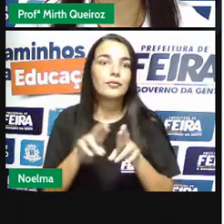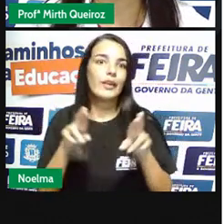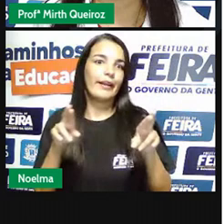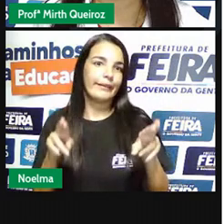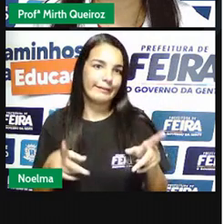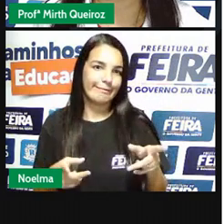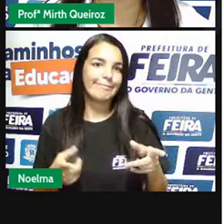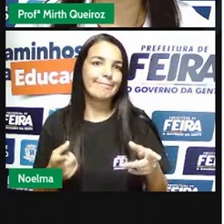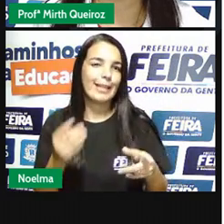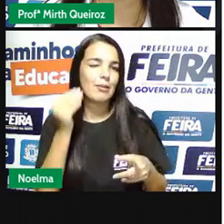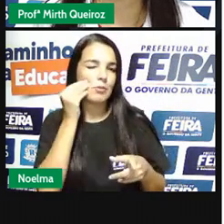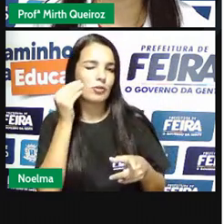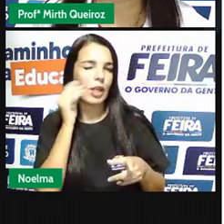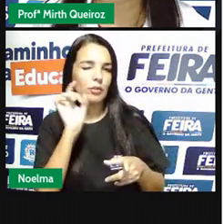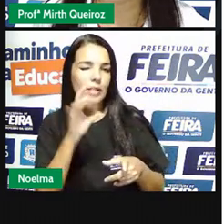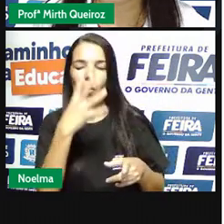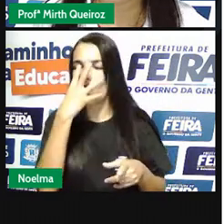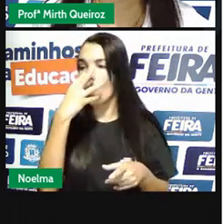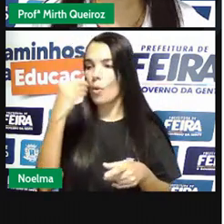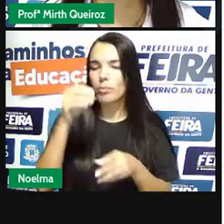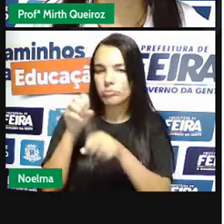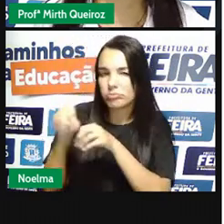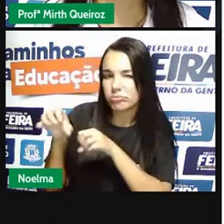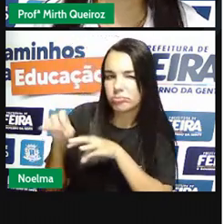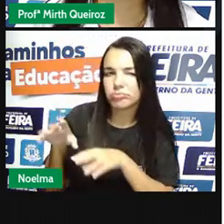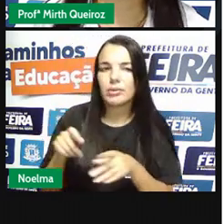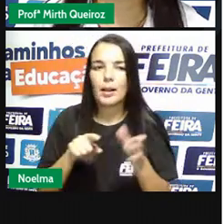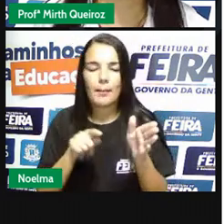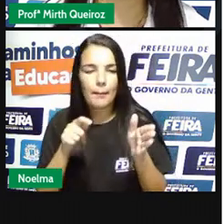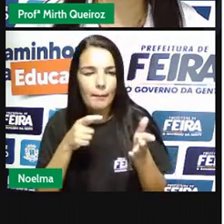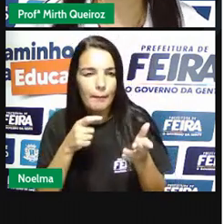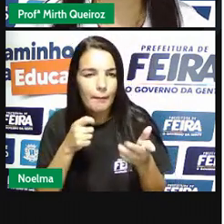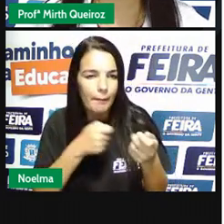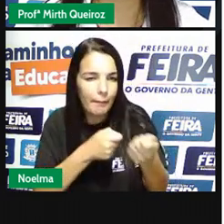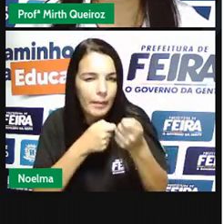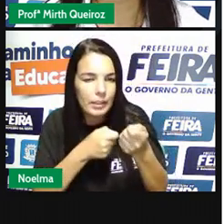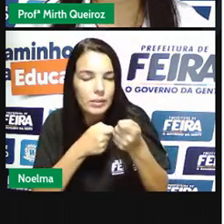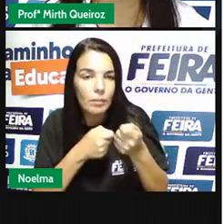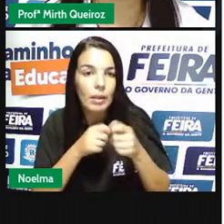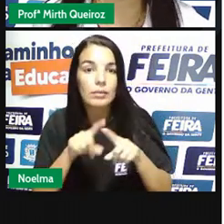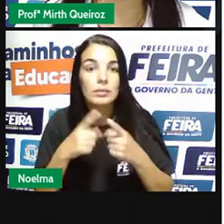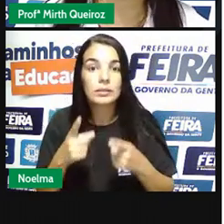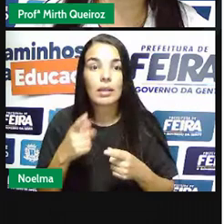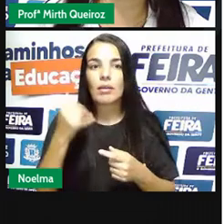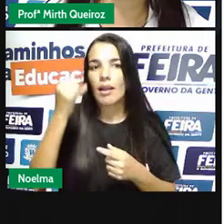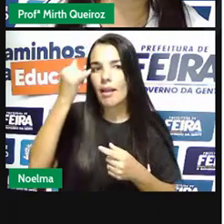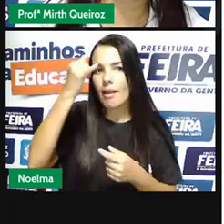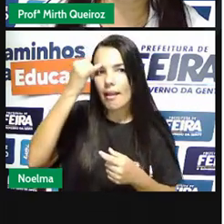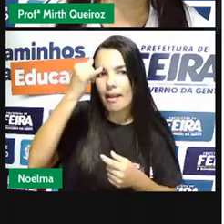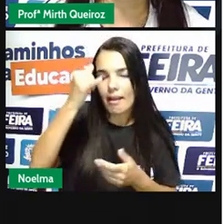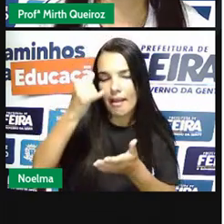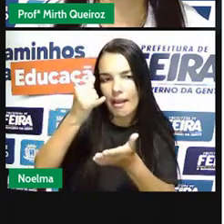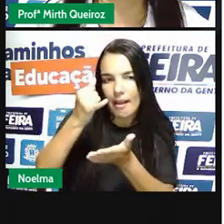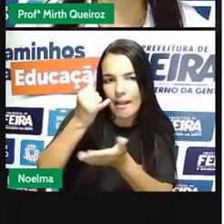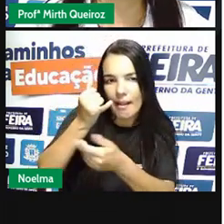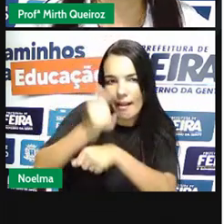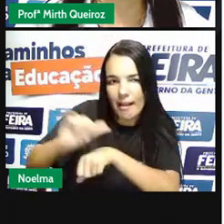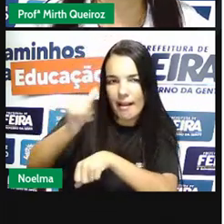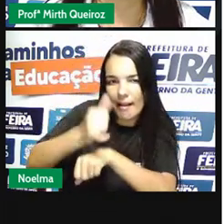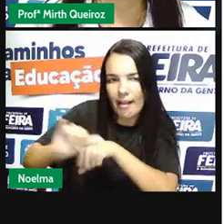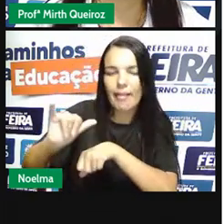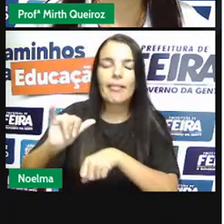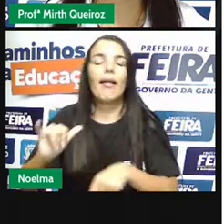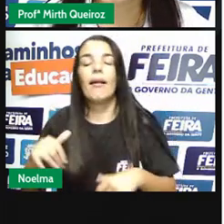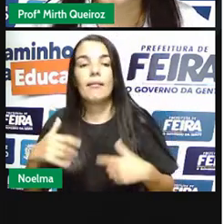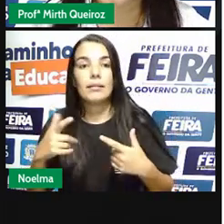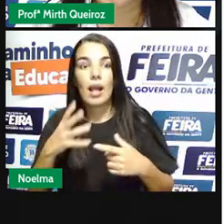não é indicado aí pelo lobo mau e aí começa o conflito da história quando ela chega lá ela enganada pelo lobo e o Lobo